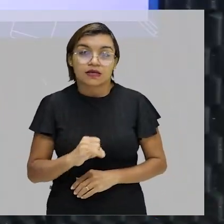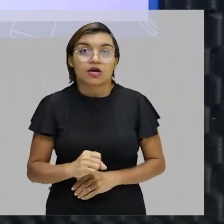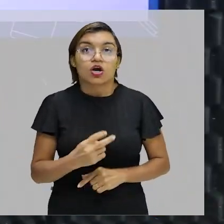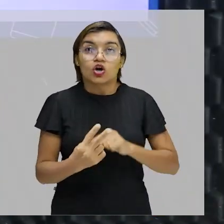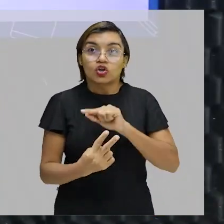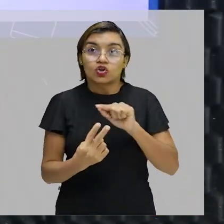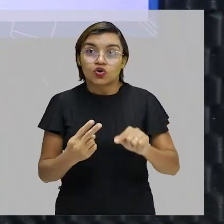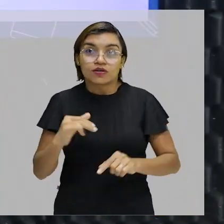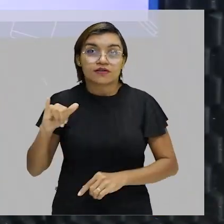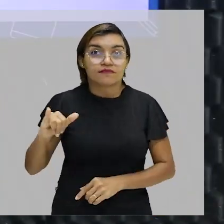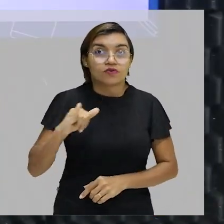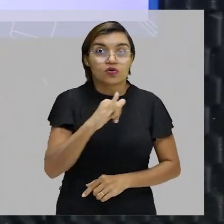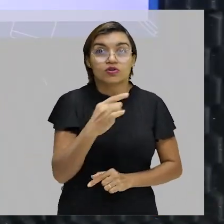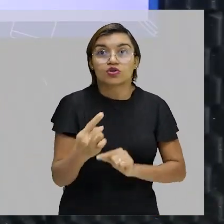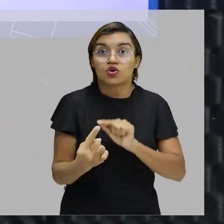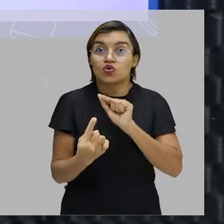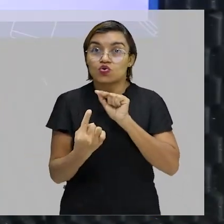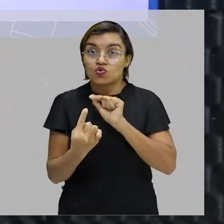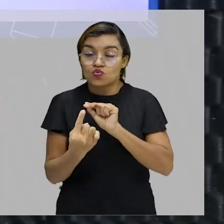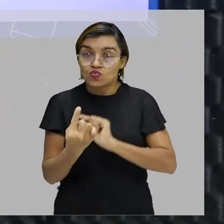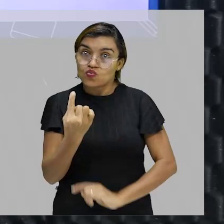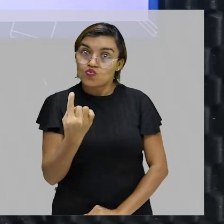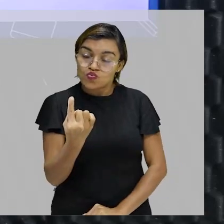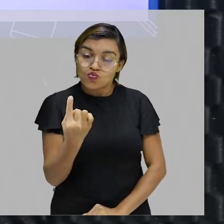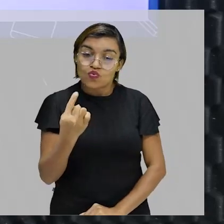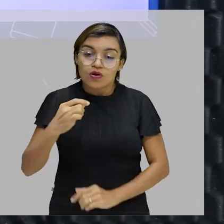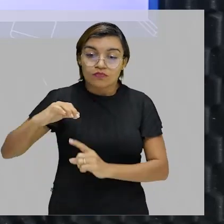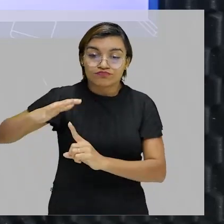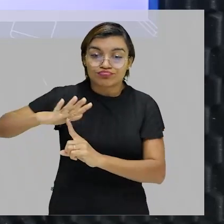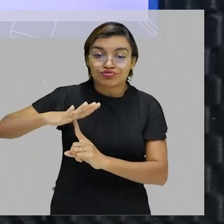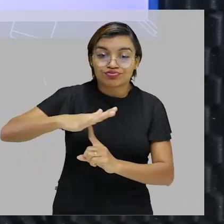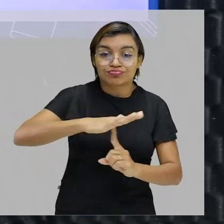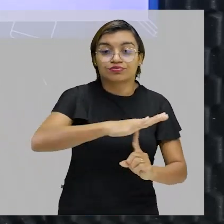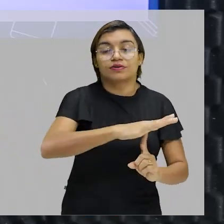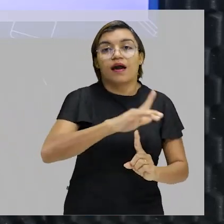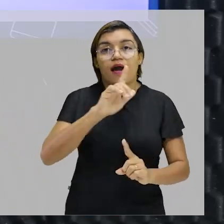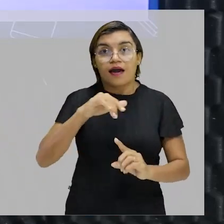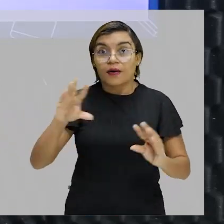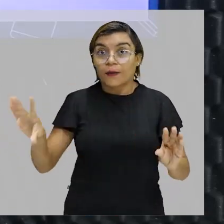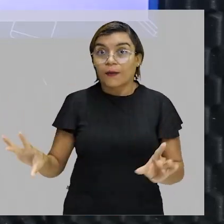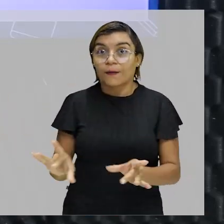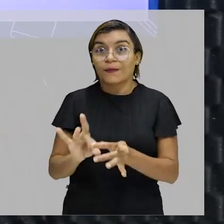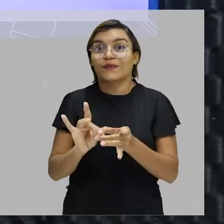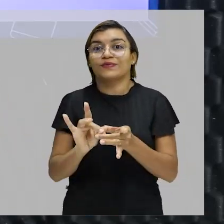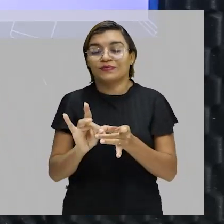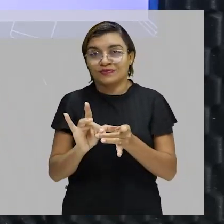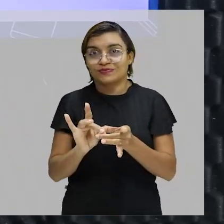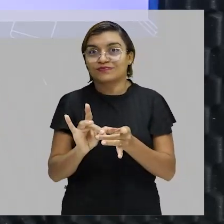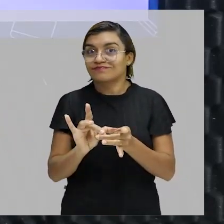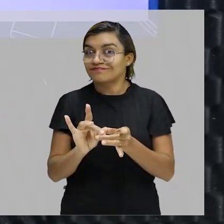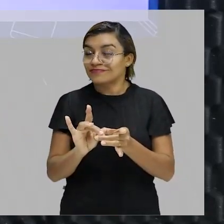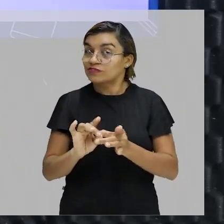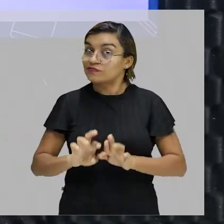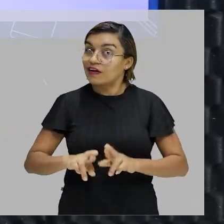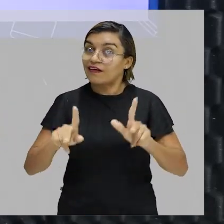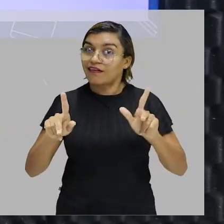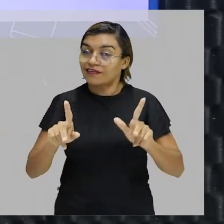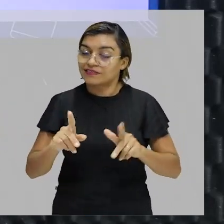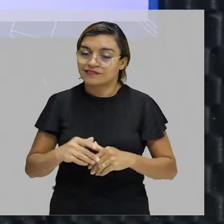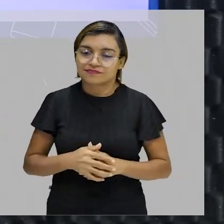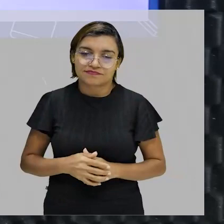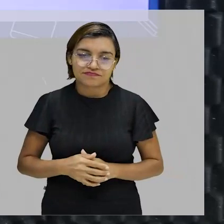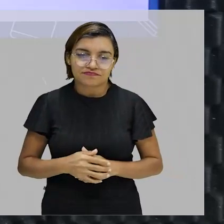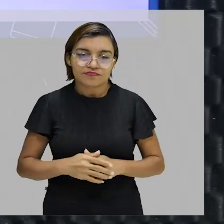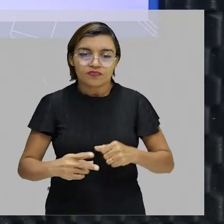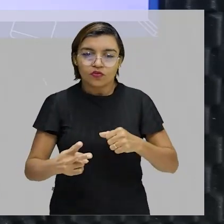aí seria composto. Então, tem gente que confunde sujeito no plural com sujeito composto. Não é o caso. Então,